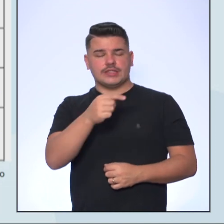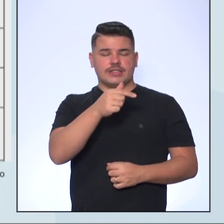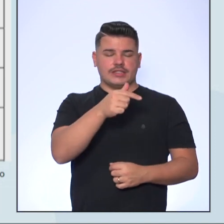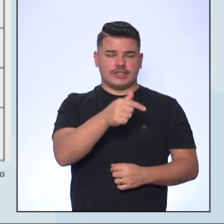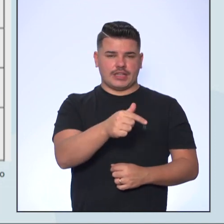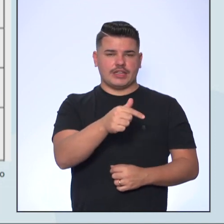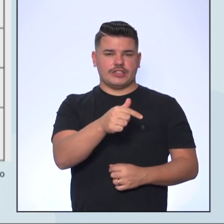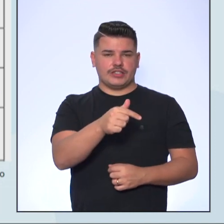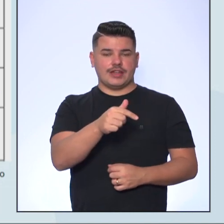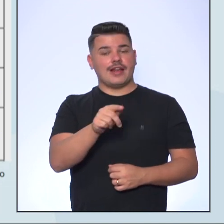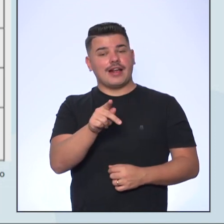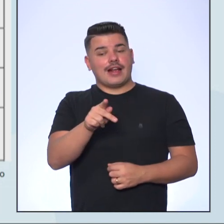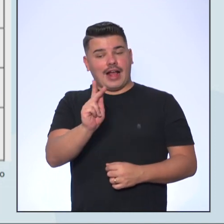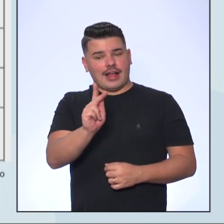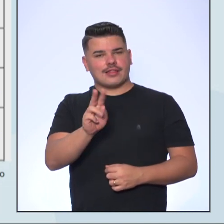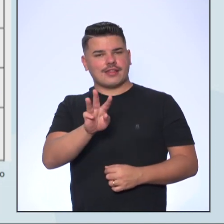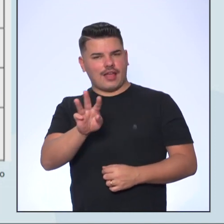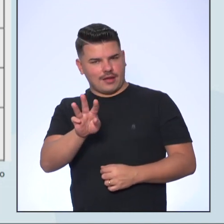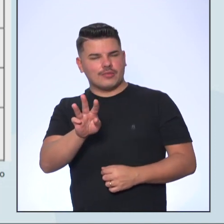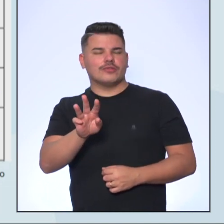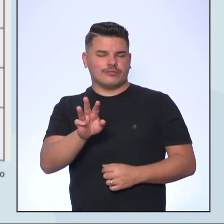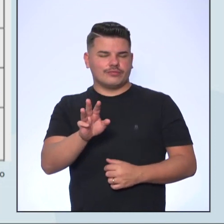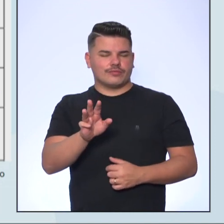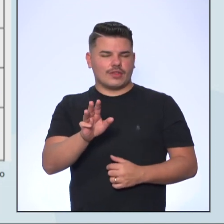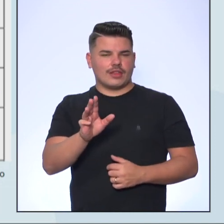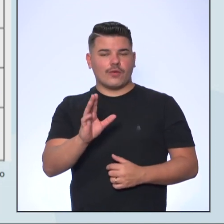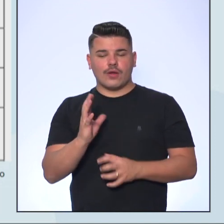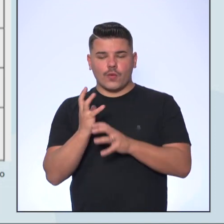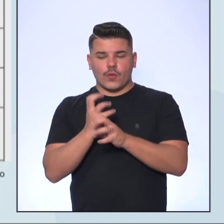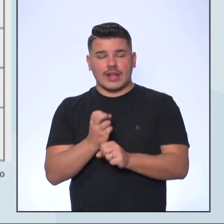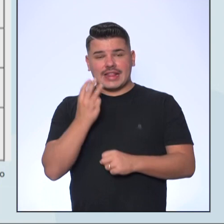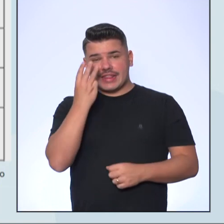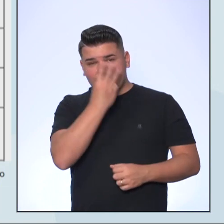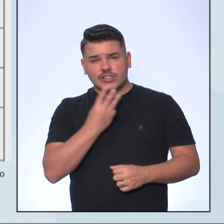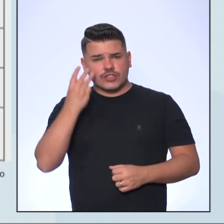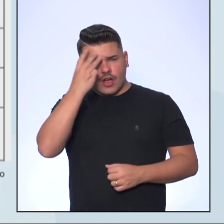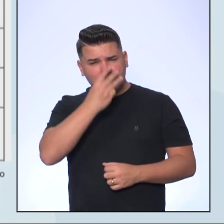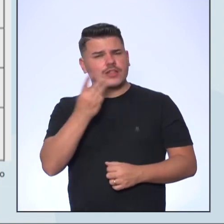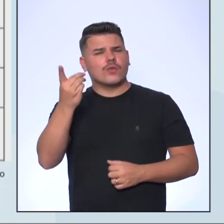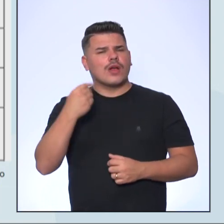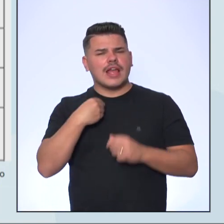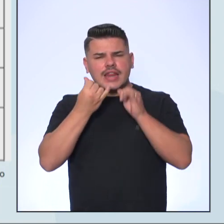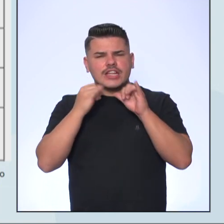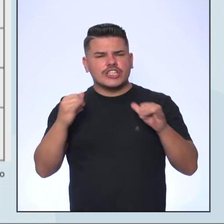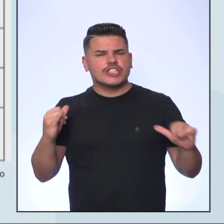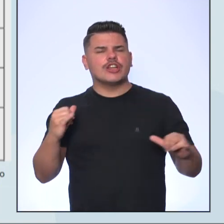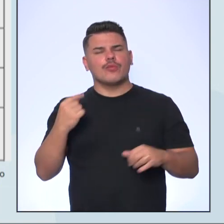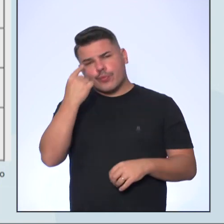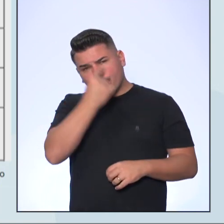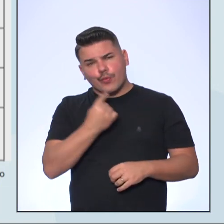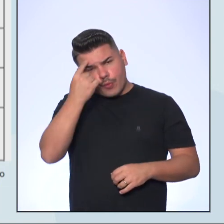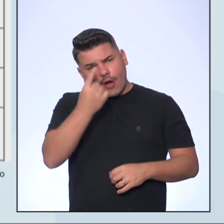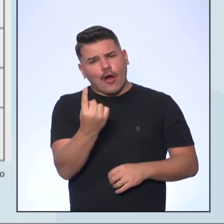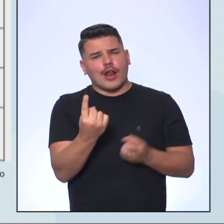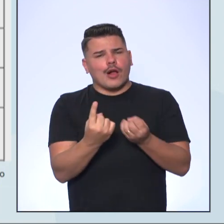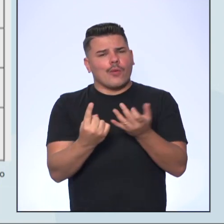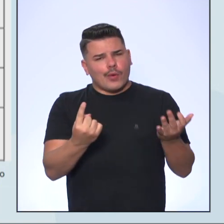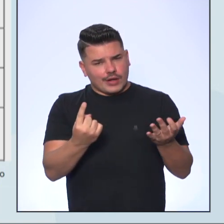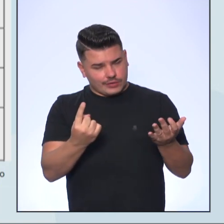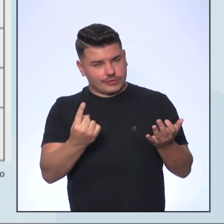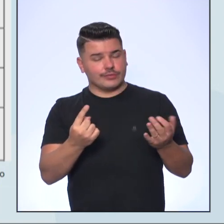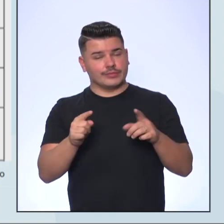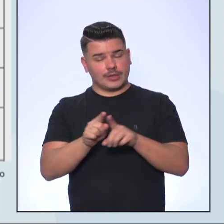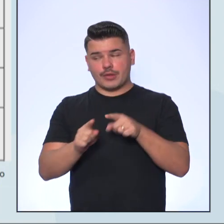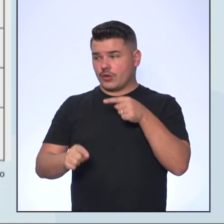né? Kilowatts, né? Dividindo por 3 horas, o quanto ele gastava por hora. E no último aí,